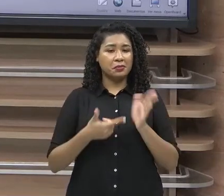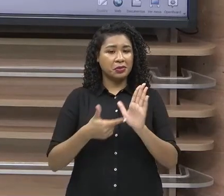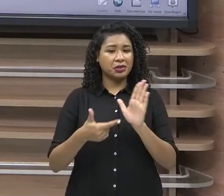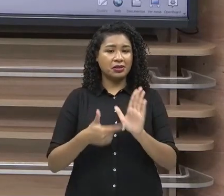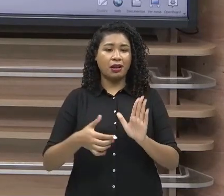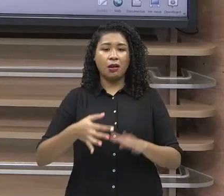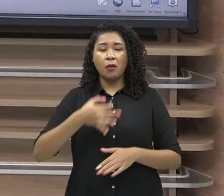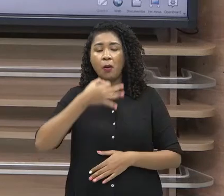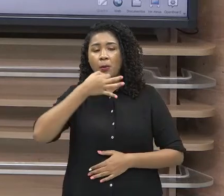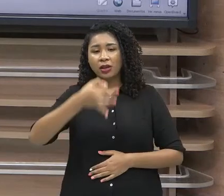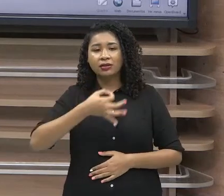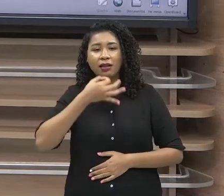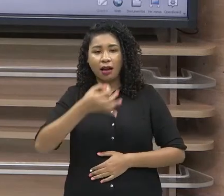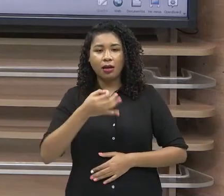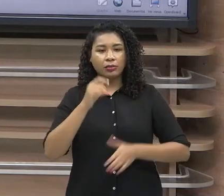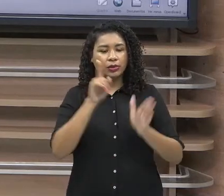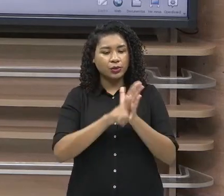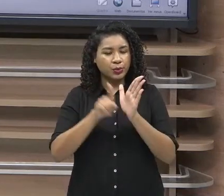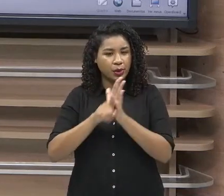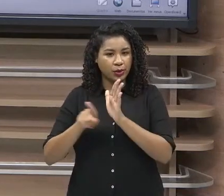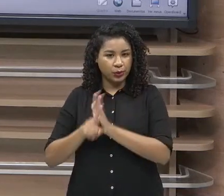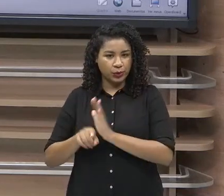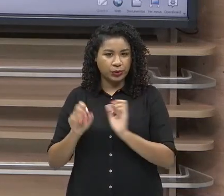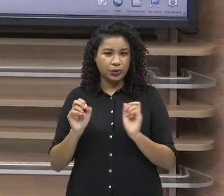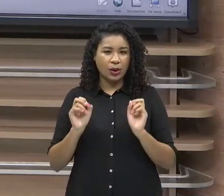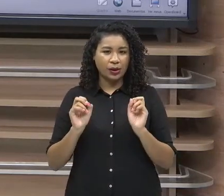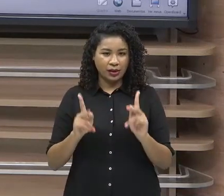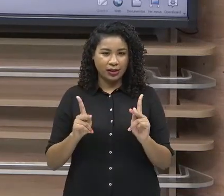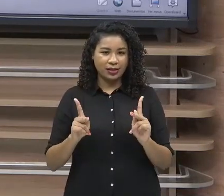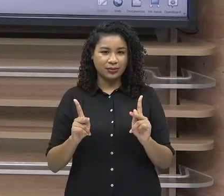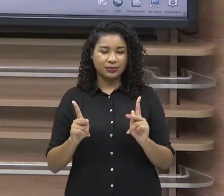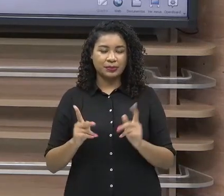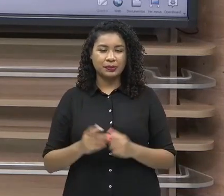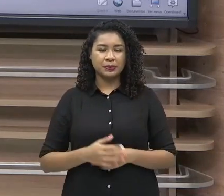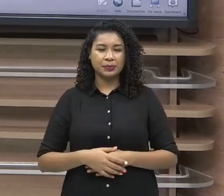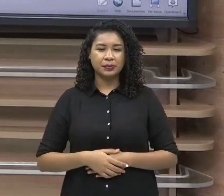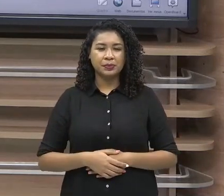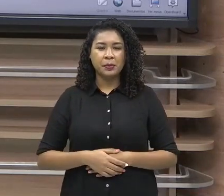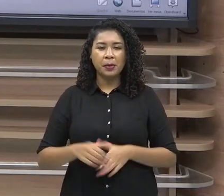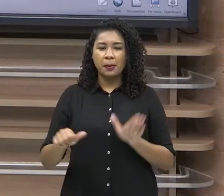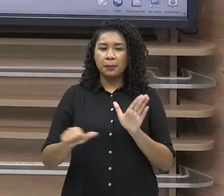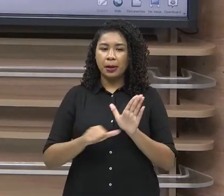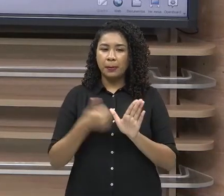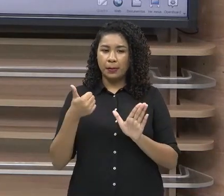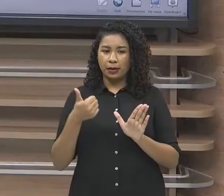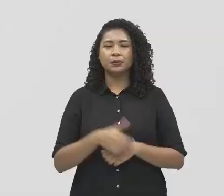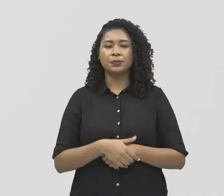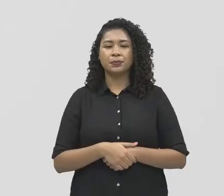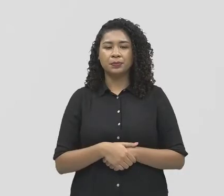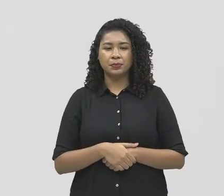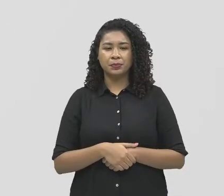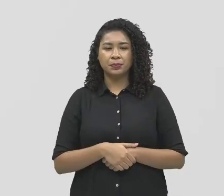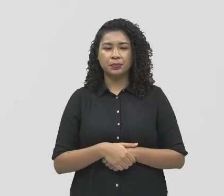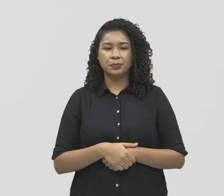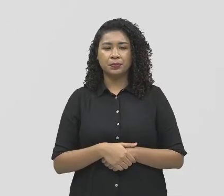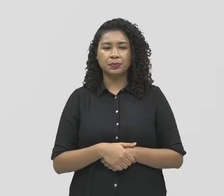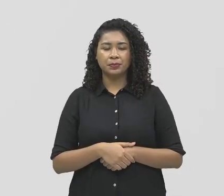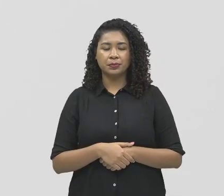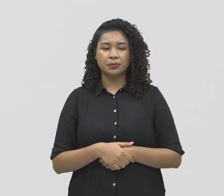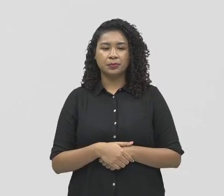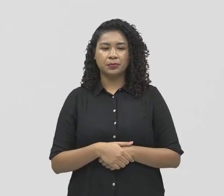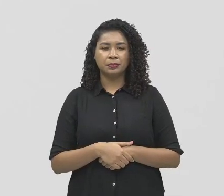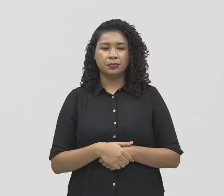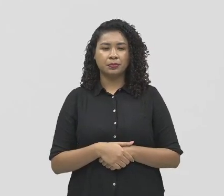um comentário de cada questão que foi enviada para vocês. Primeiramente, a primeira questão